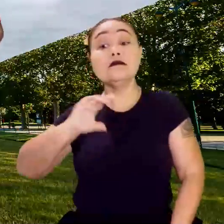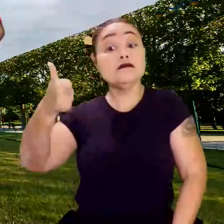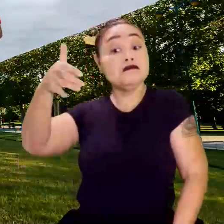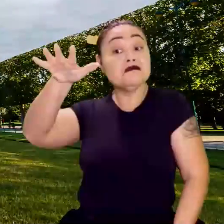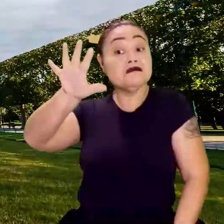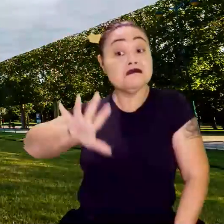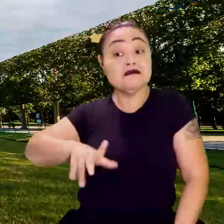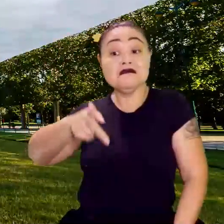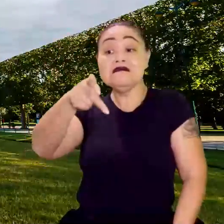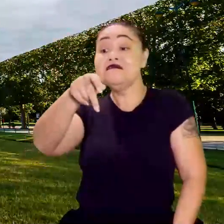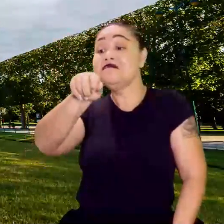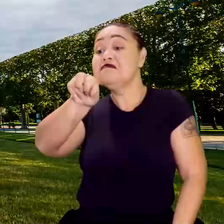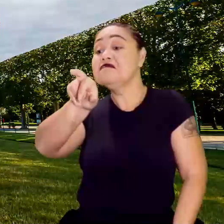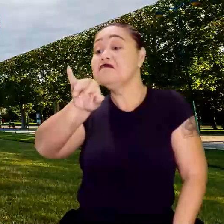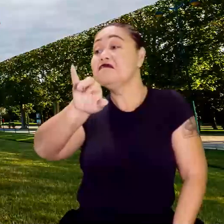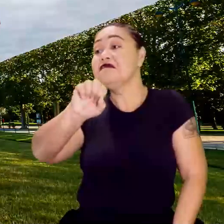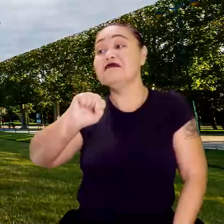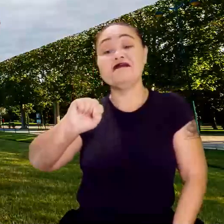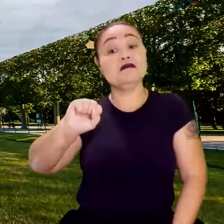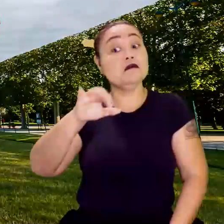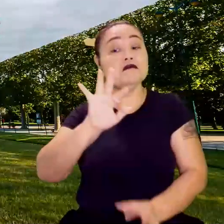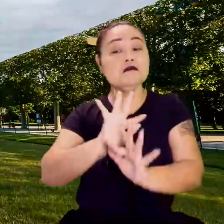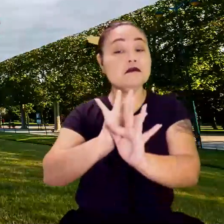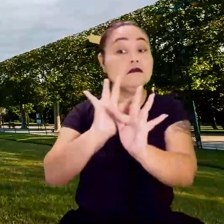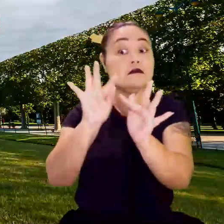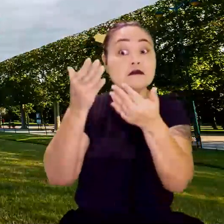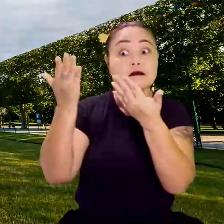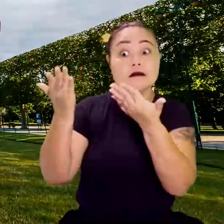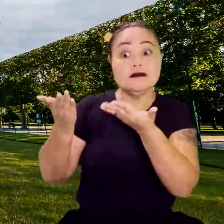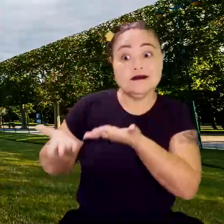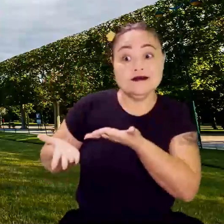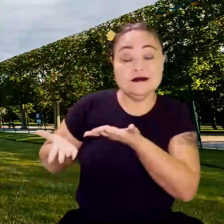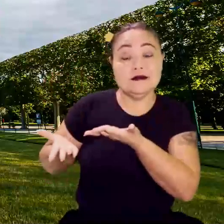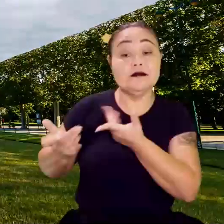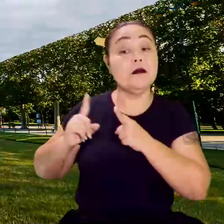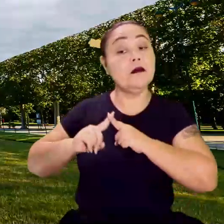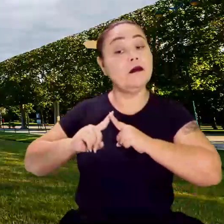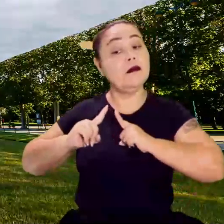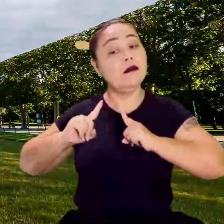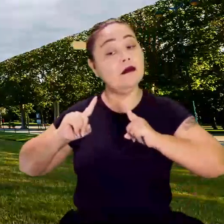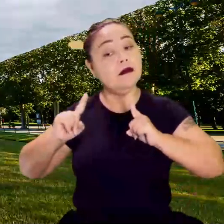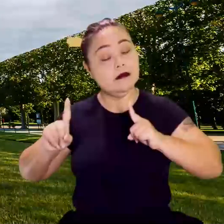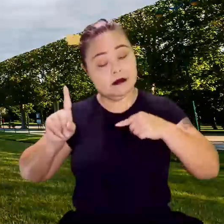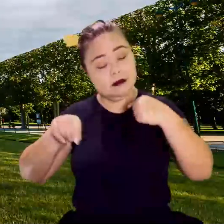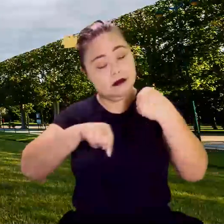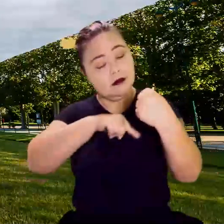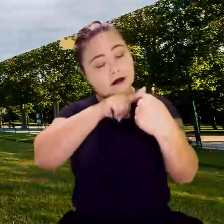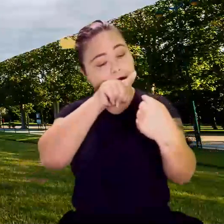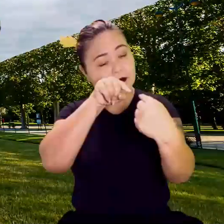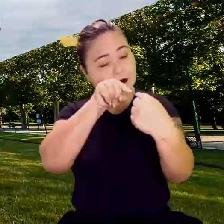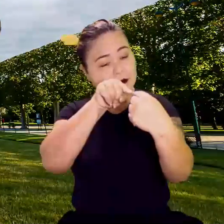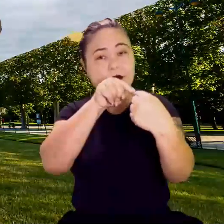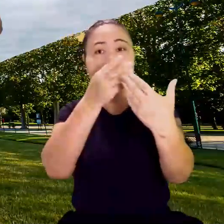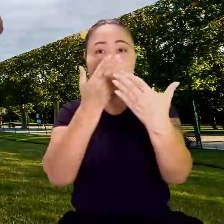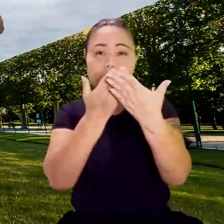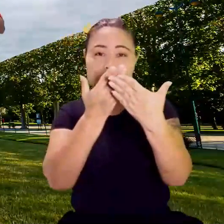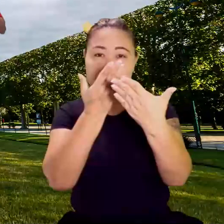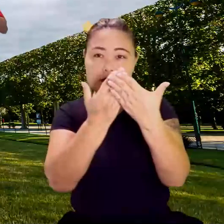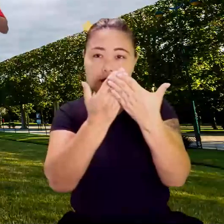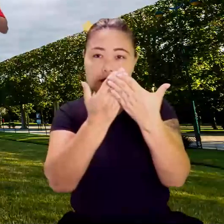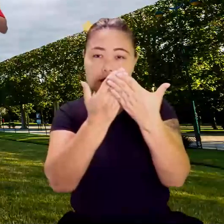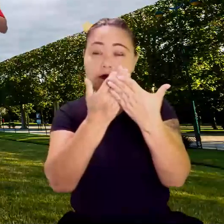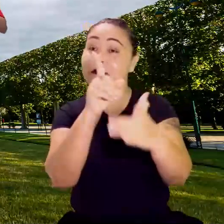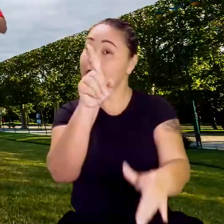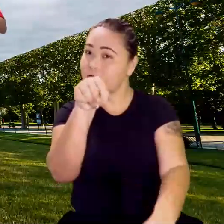Paris, simples assim, simples assim. Simples, mas viemos com o objetivo de estudar.